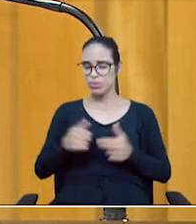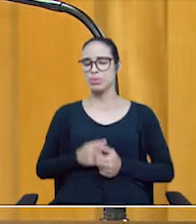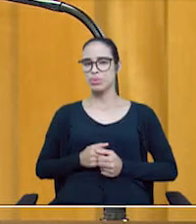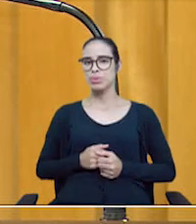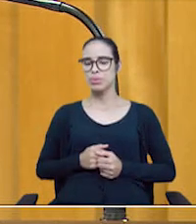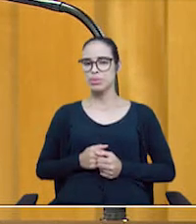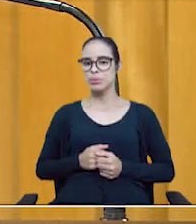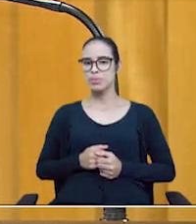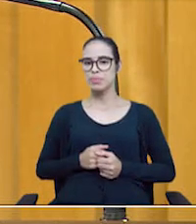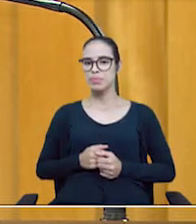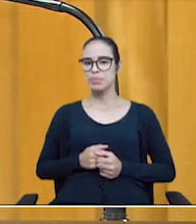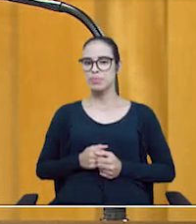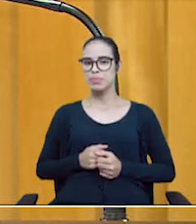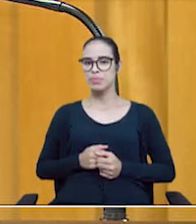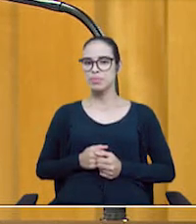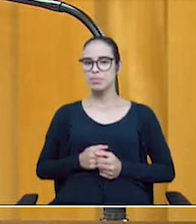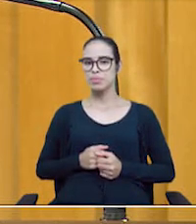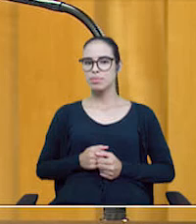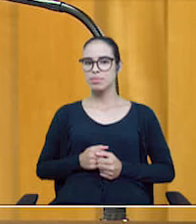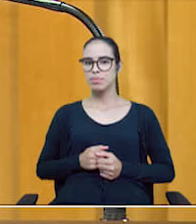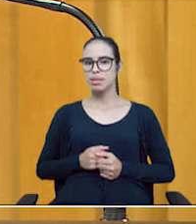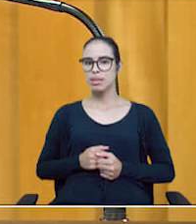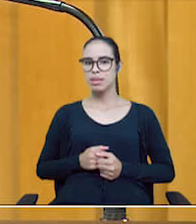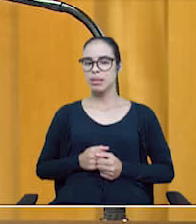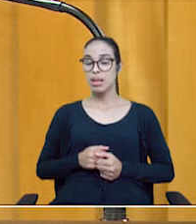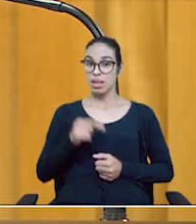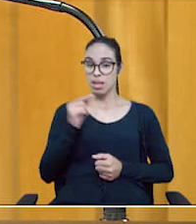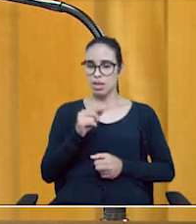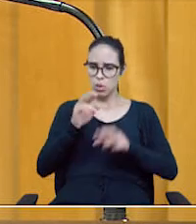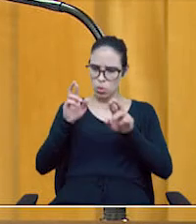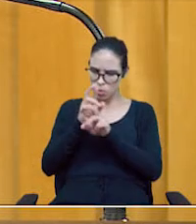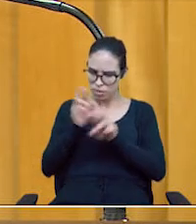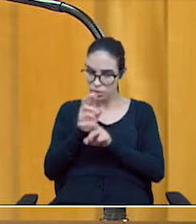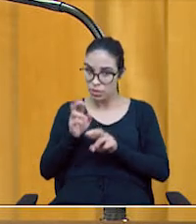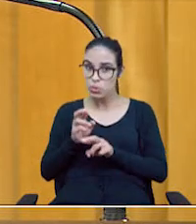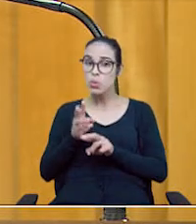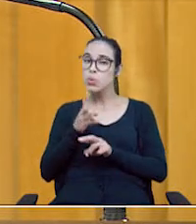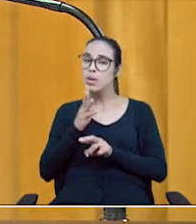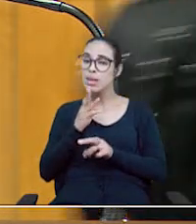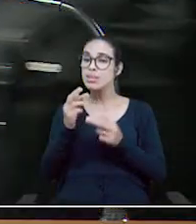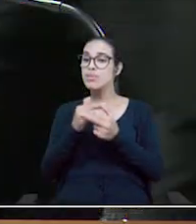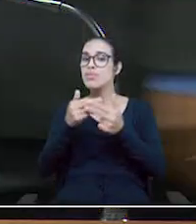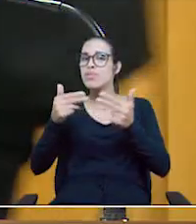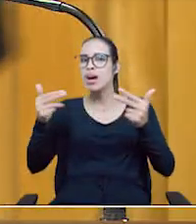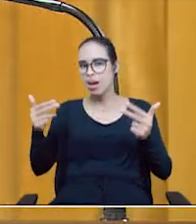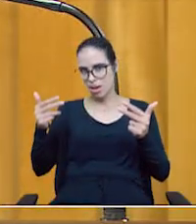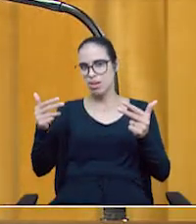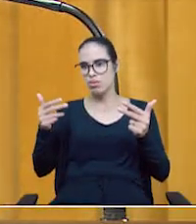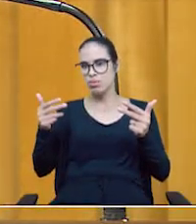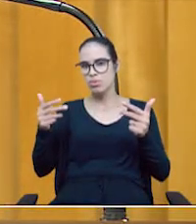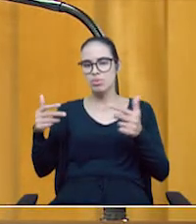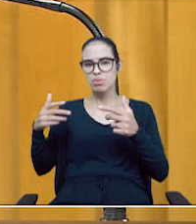condição de observador de uma realidade multicomplexa. Ele também é membro da Comissão Permanente